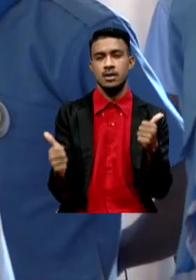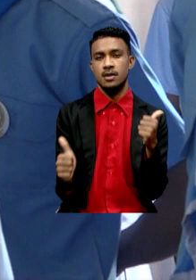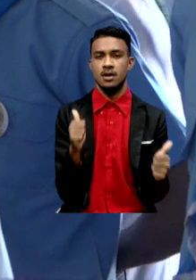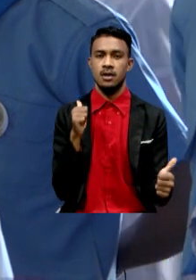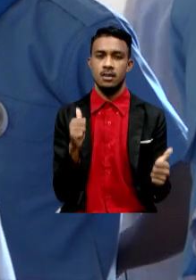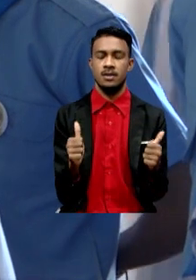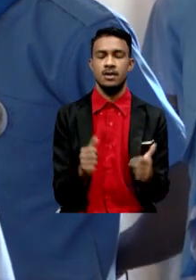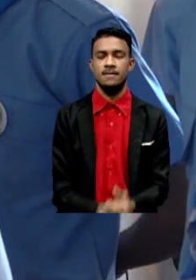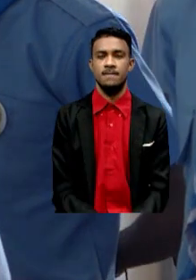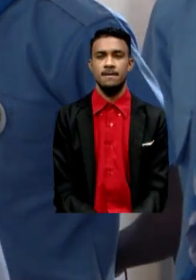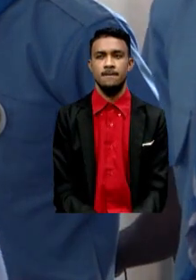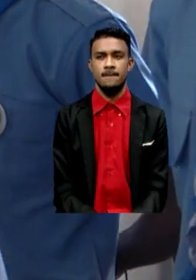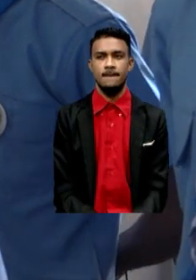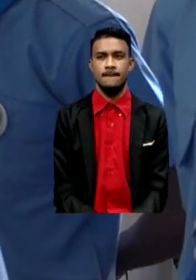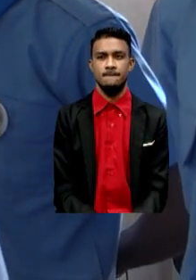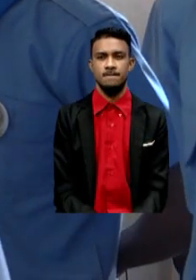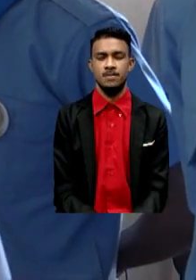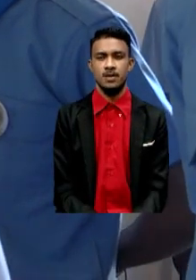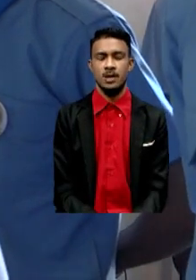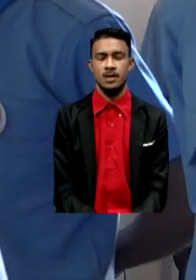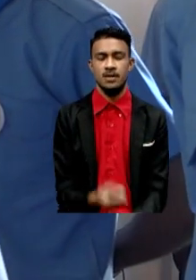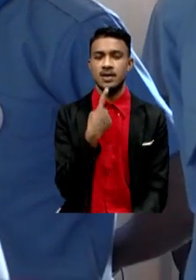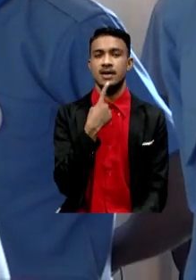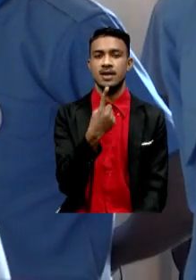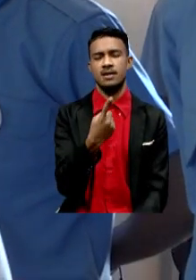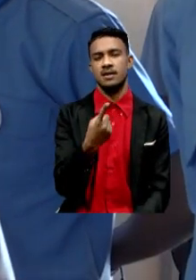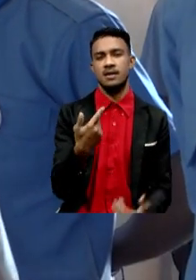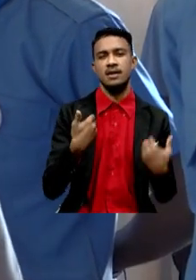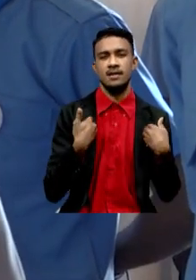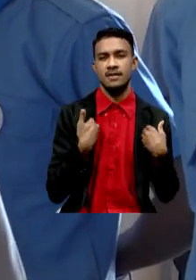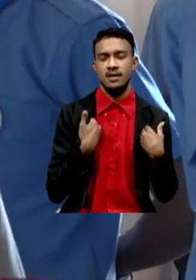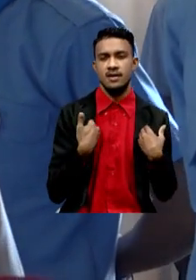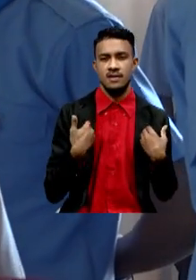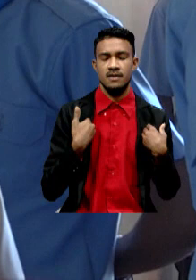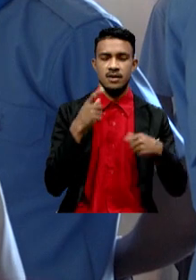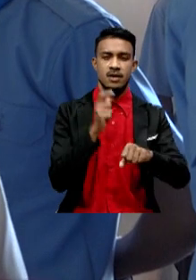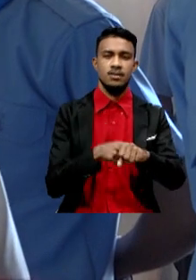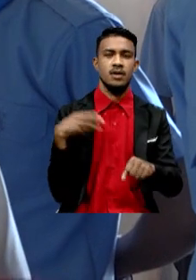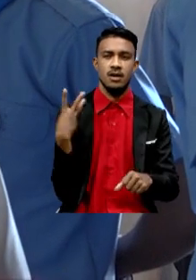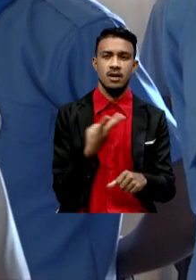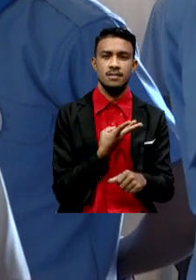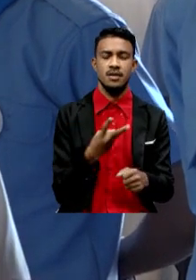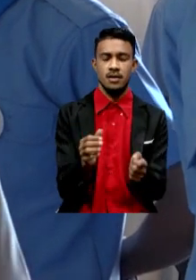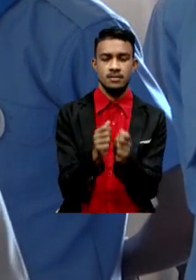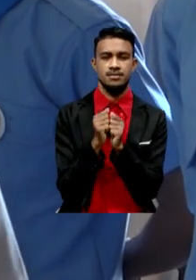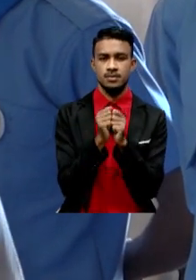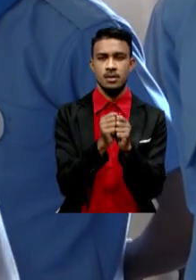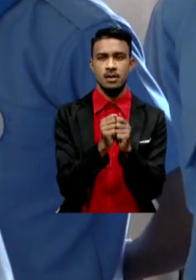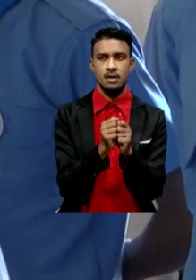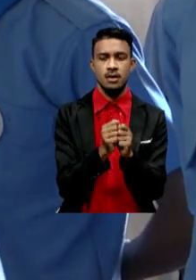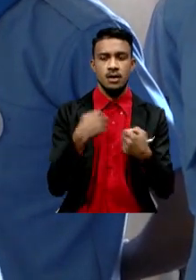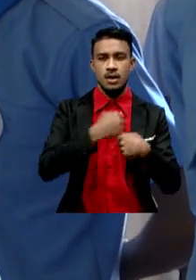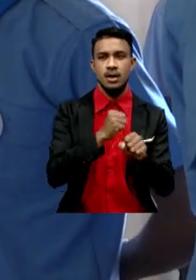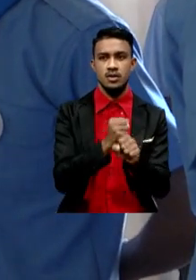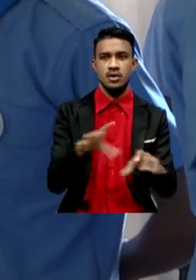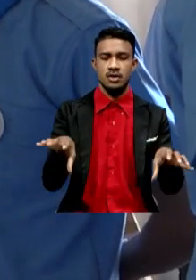punador de an, barempol de an. E ao mesmo tempo, no mesmo sato, ao canar dia